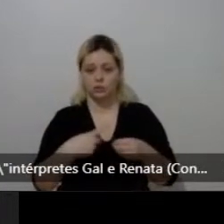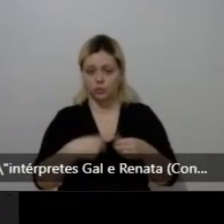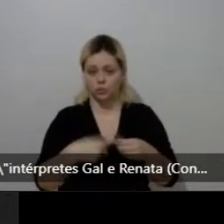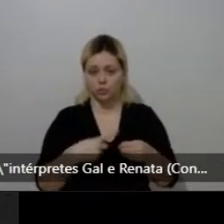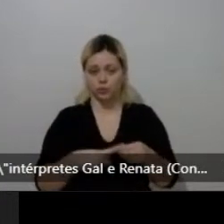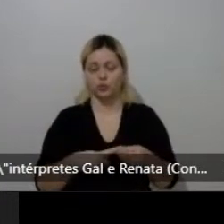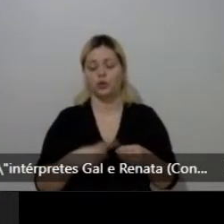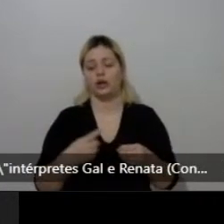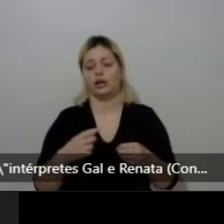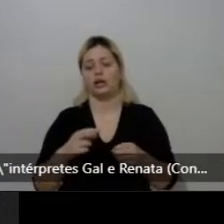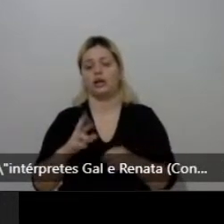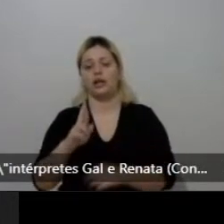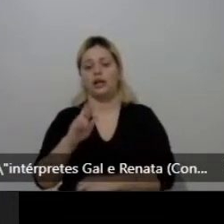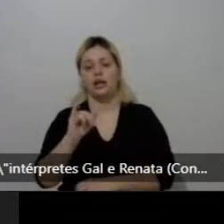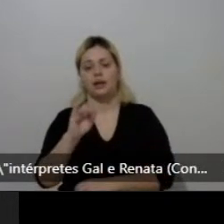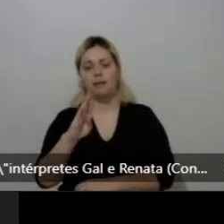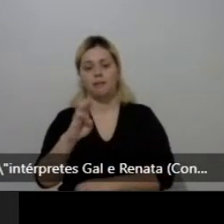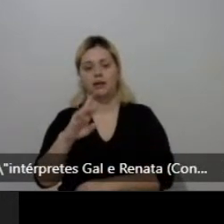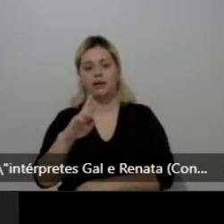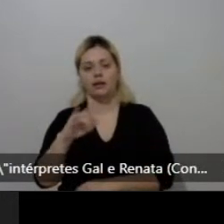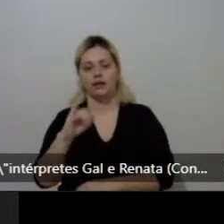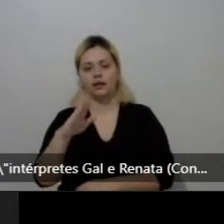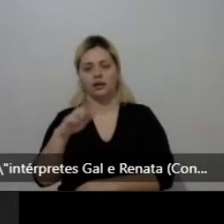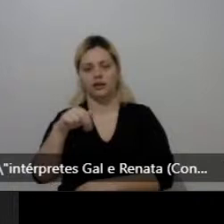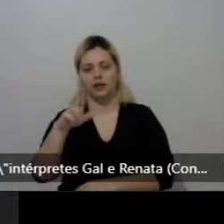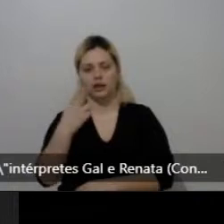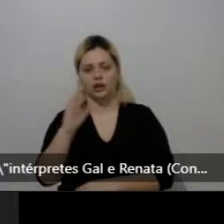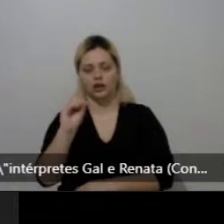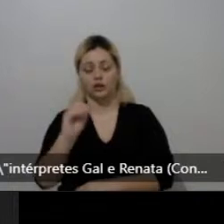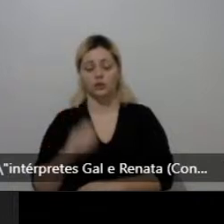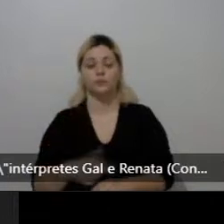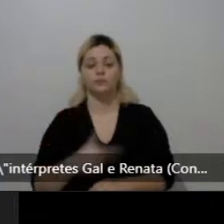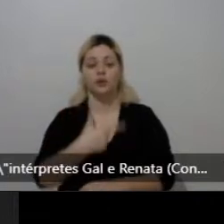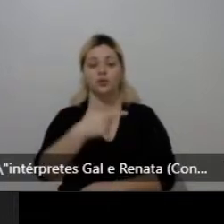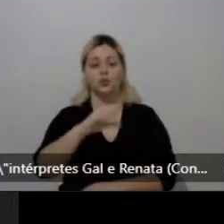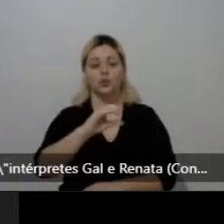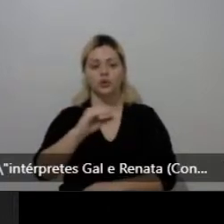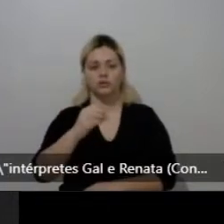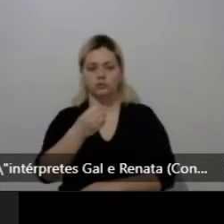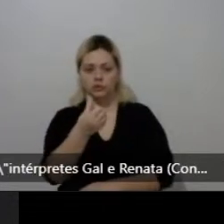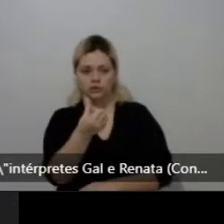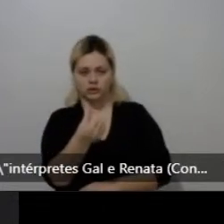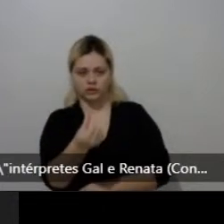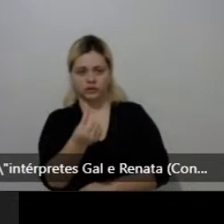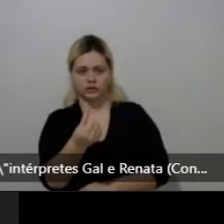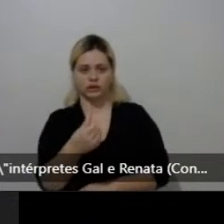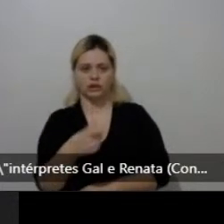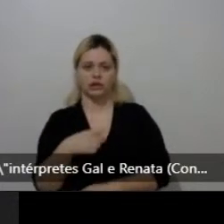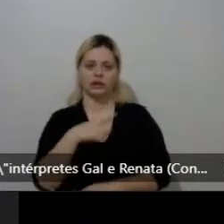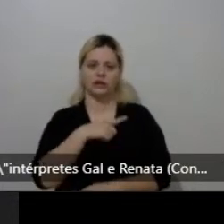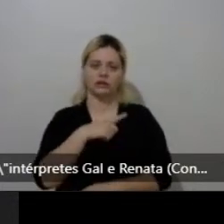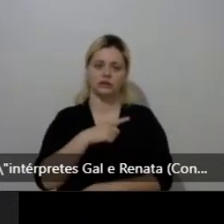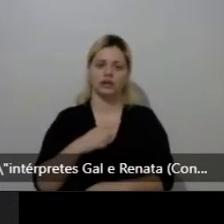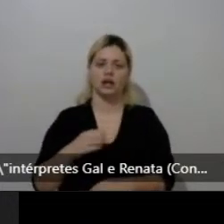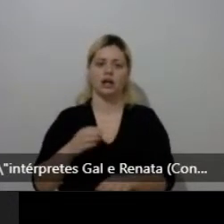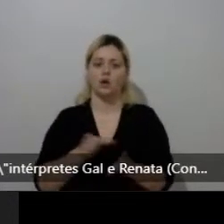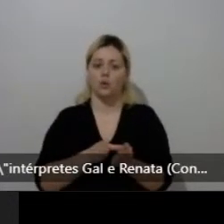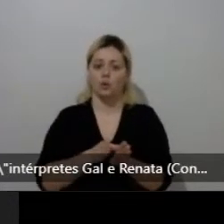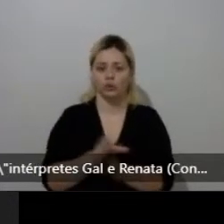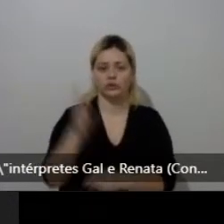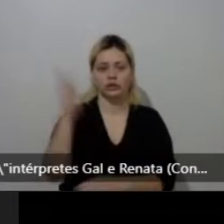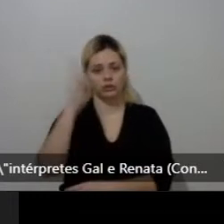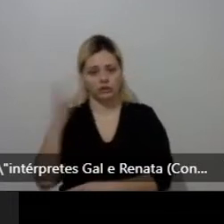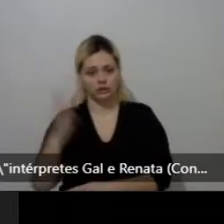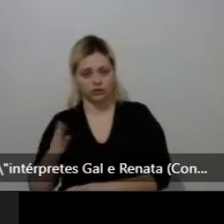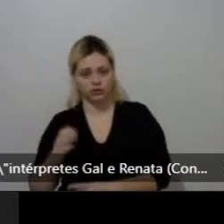que é o termo de autorização de uso sustentável. Em 2016, a Comissão Nacional de Povos e Comunidades Tradicionais vira